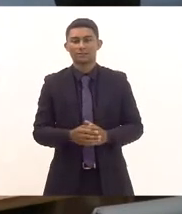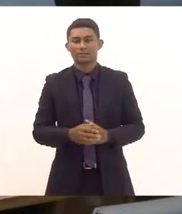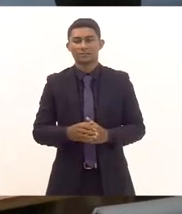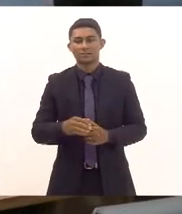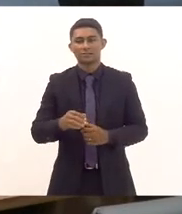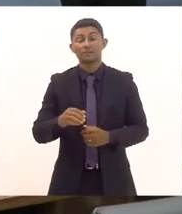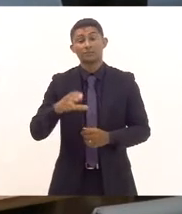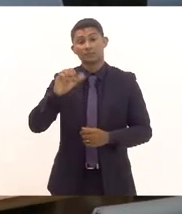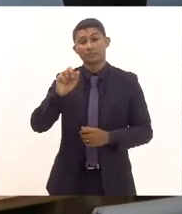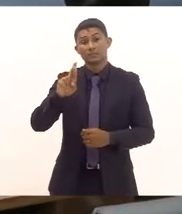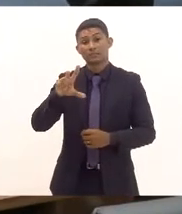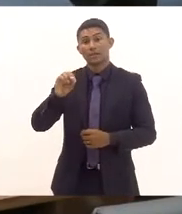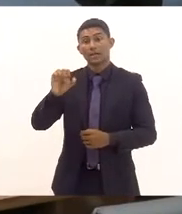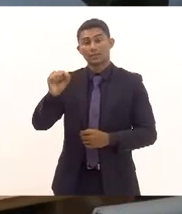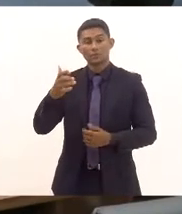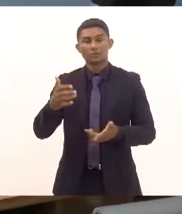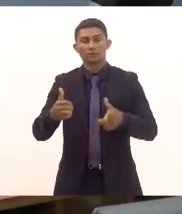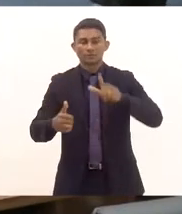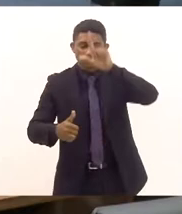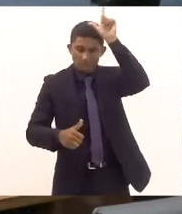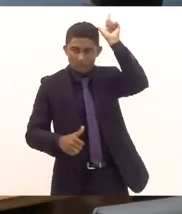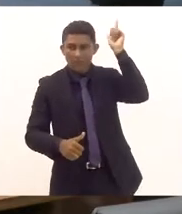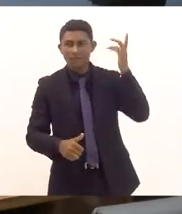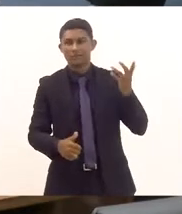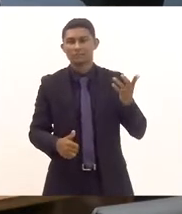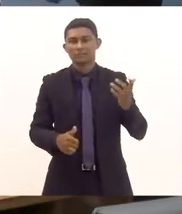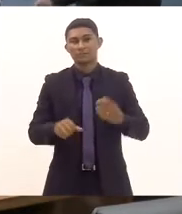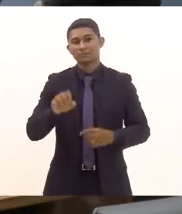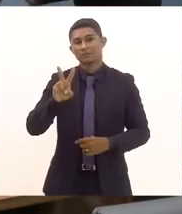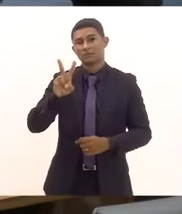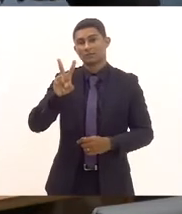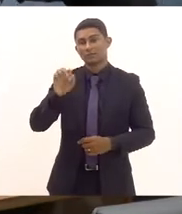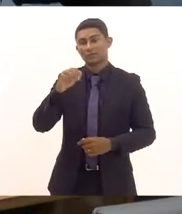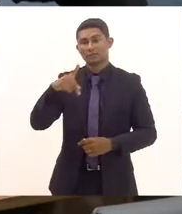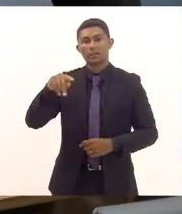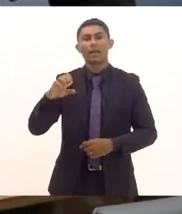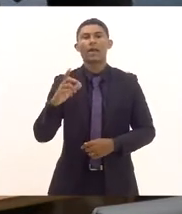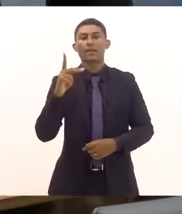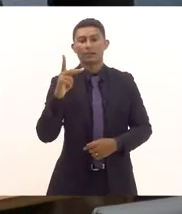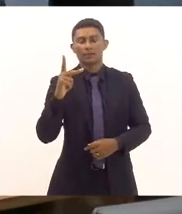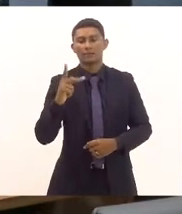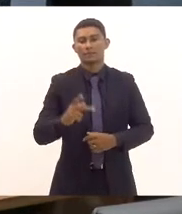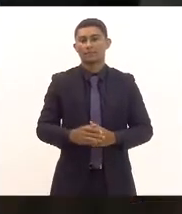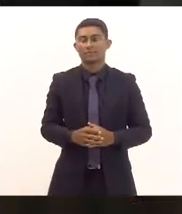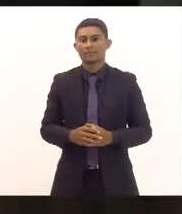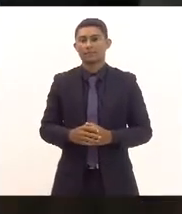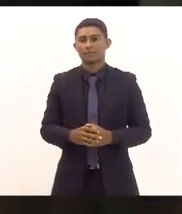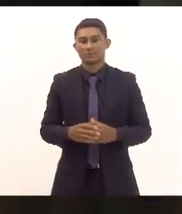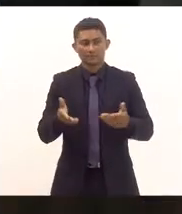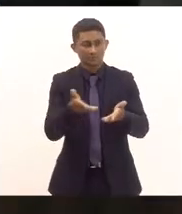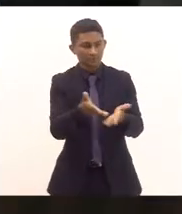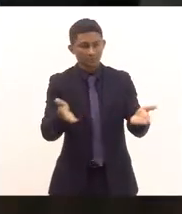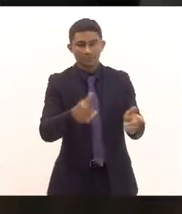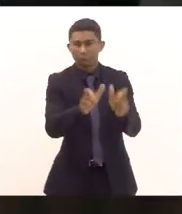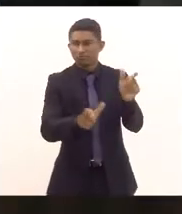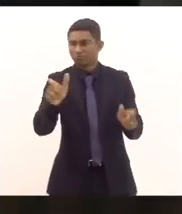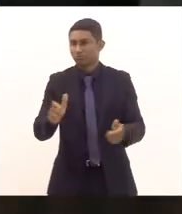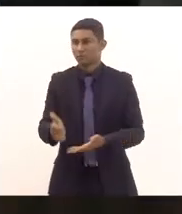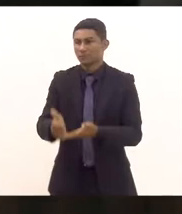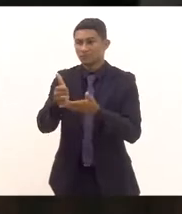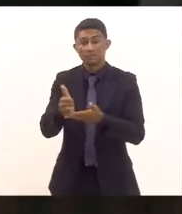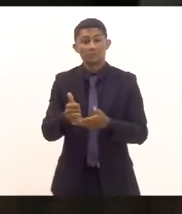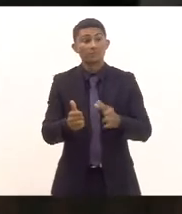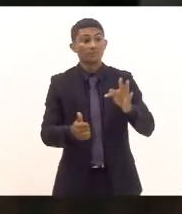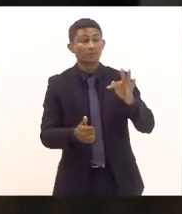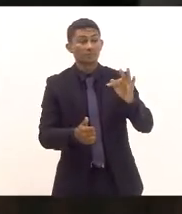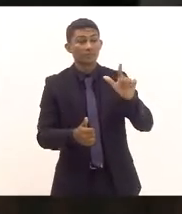Macedo Deputado Luiz Paulo tá do valdec assessores assessores gostei